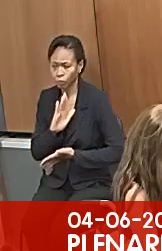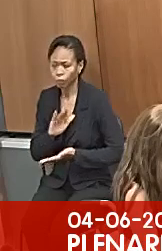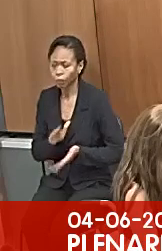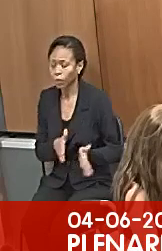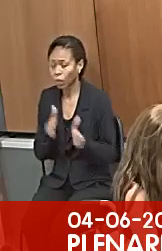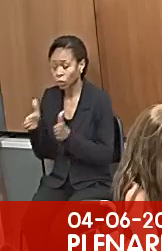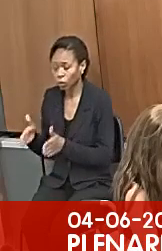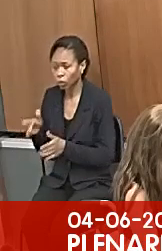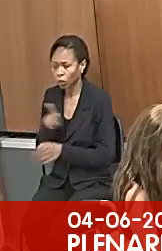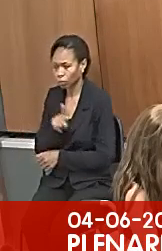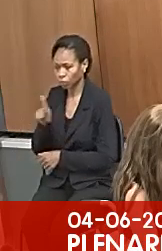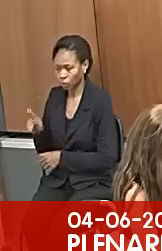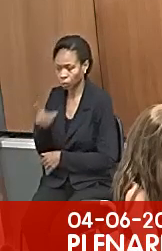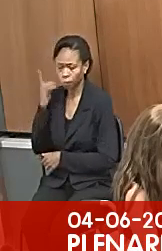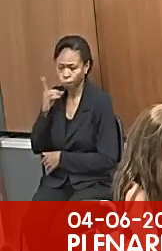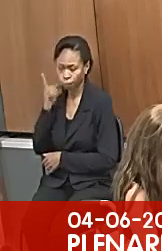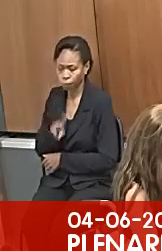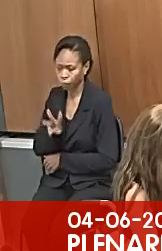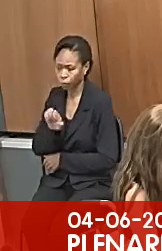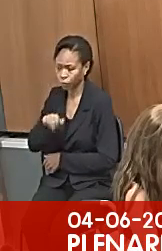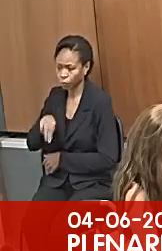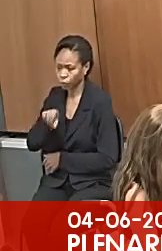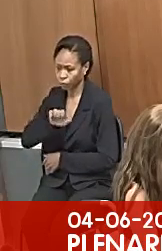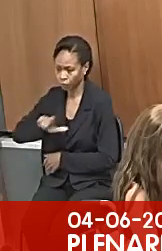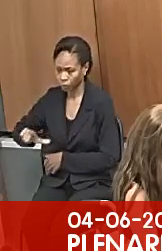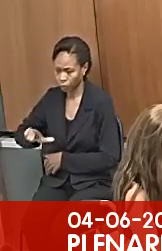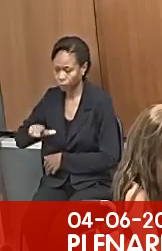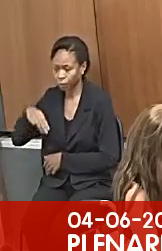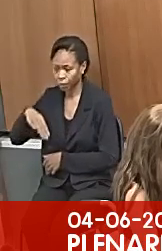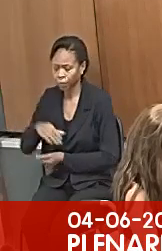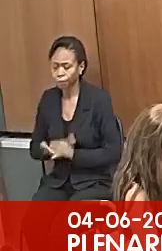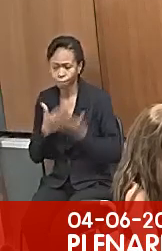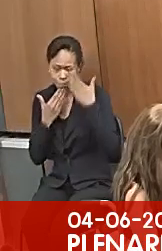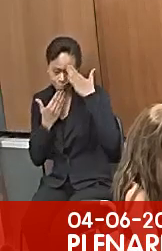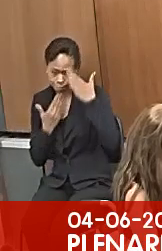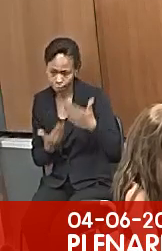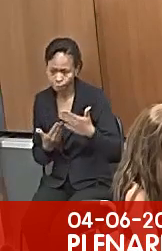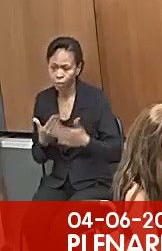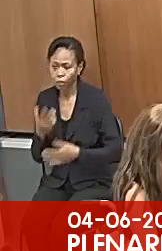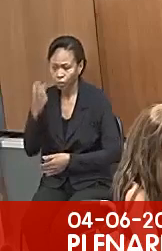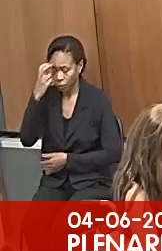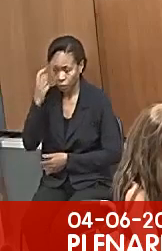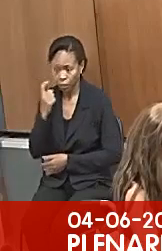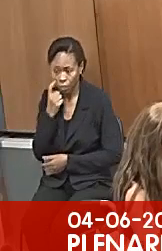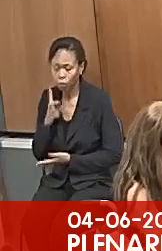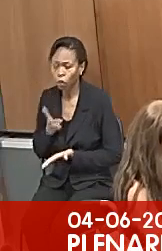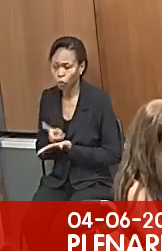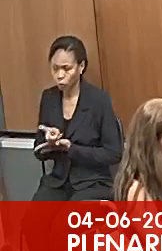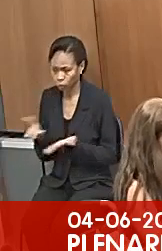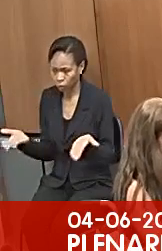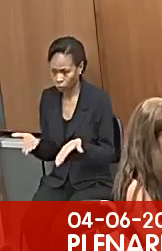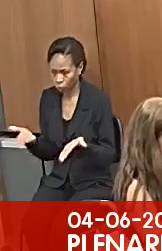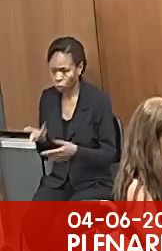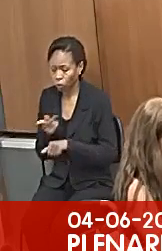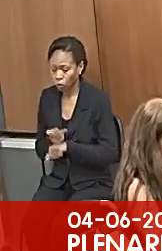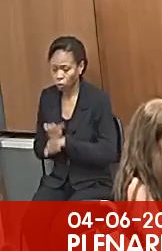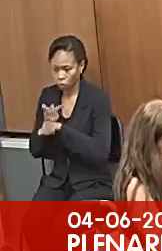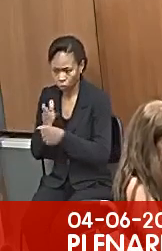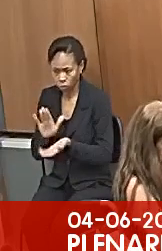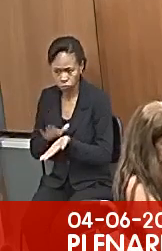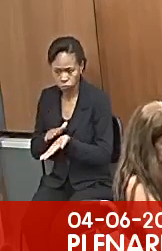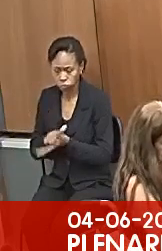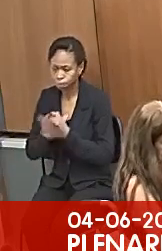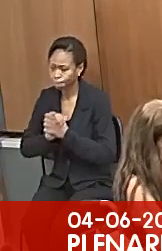Devolvo a presidência para o deputado professor Wendel Mesquita. Muito obrigado, deputado Zé Guilherme. Então, dando continuidade à entrega dos votos